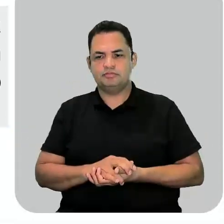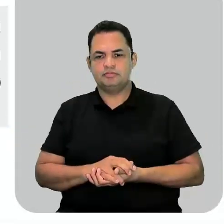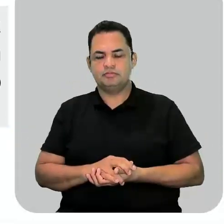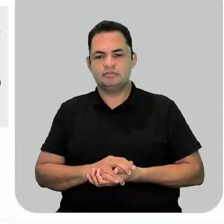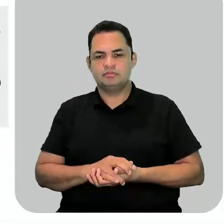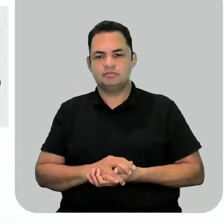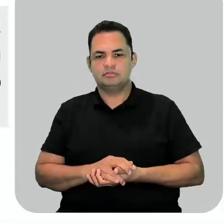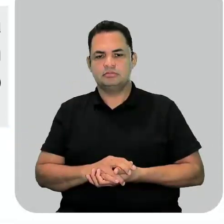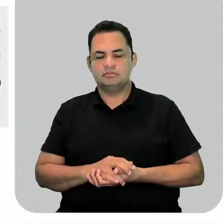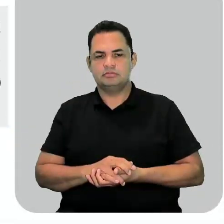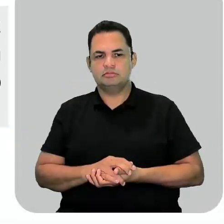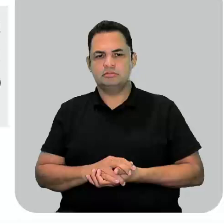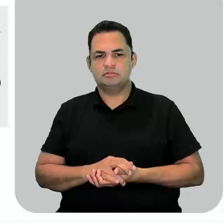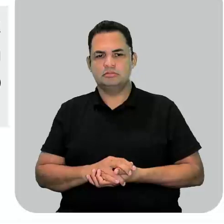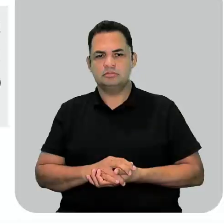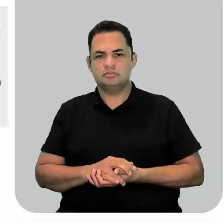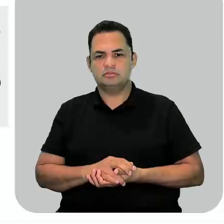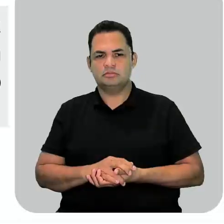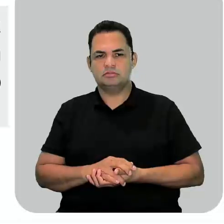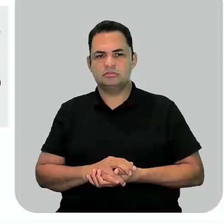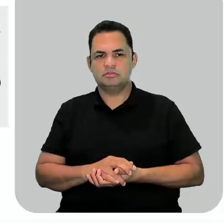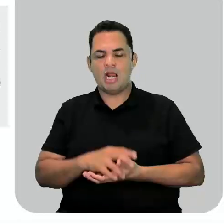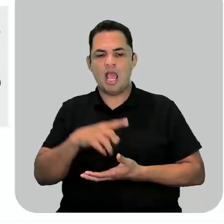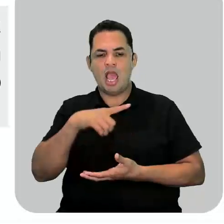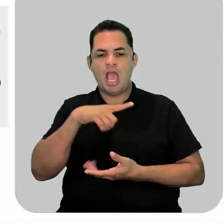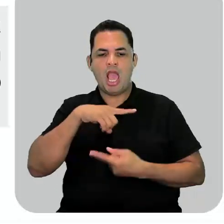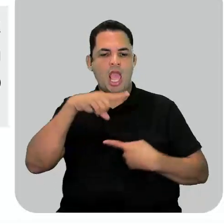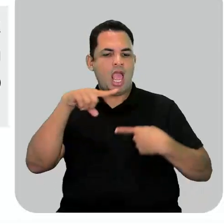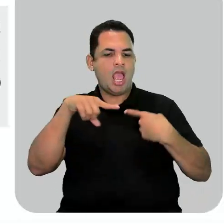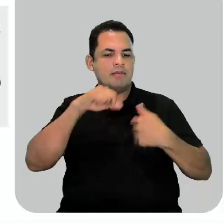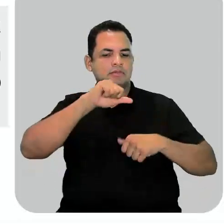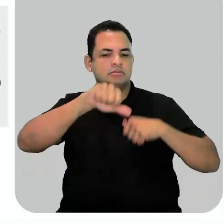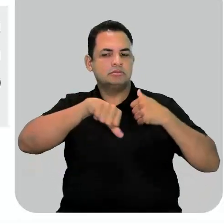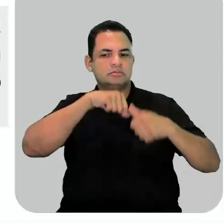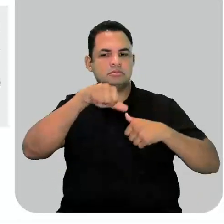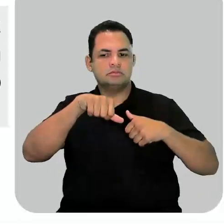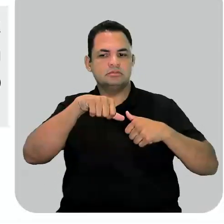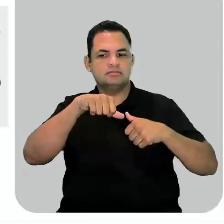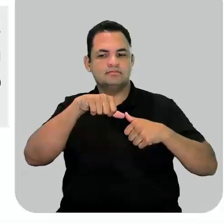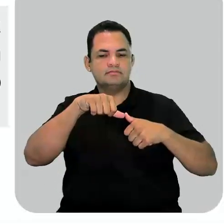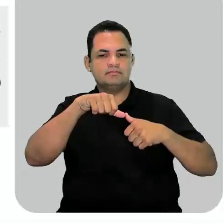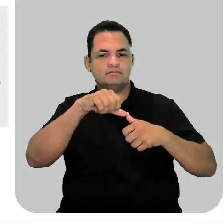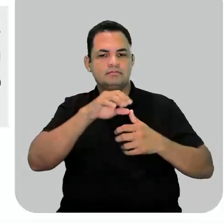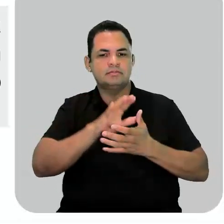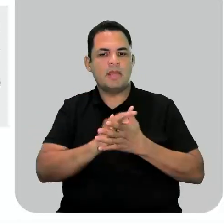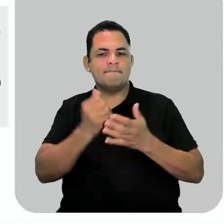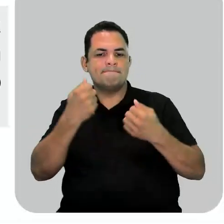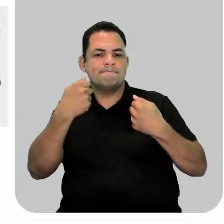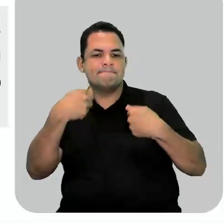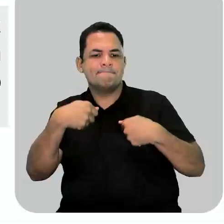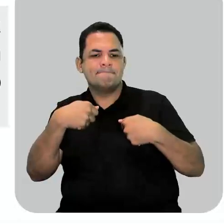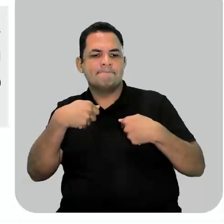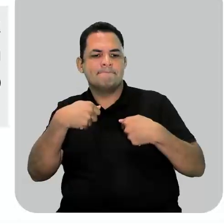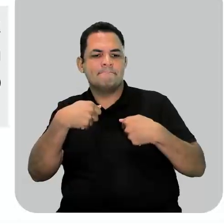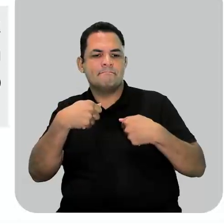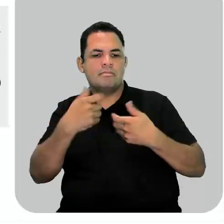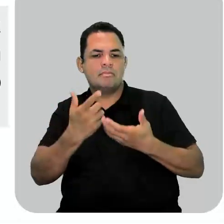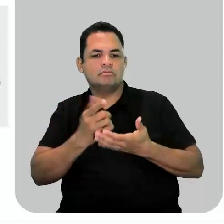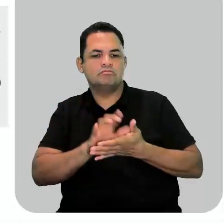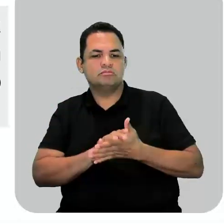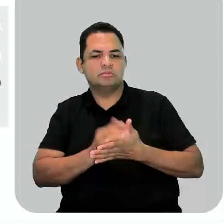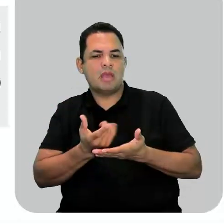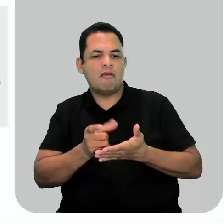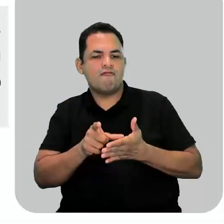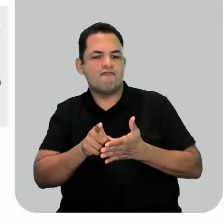existente. Nesse caso, ele tem a finalidade de alterar para que possa retroceder